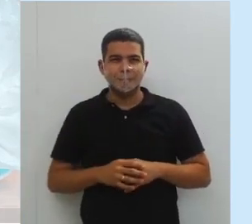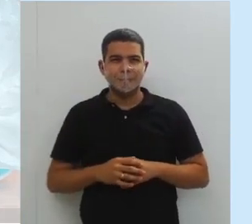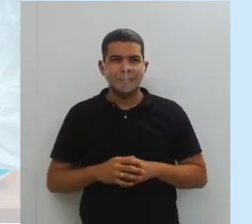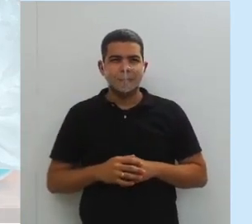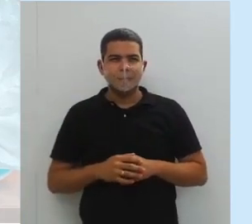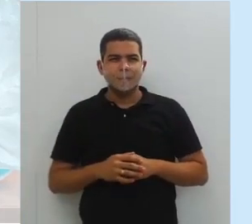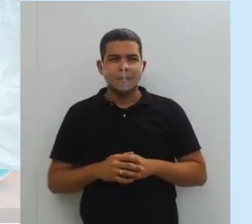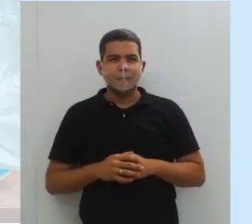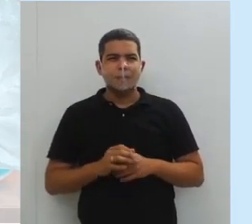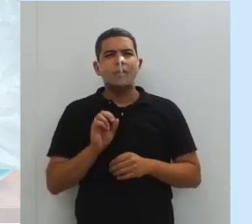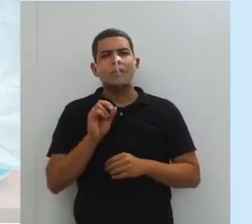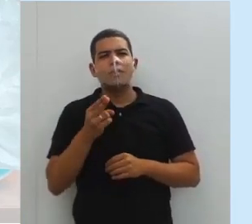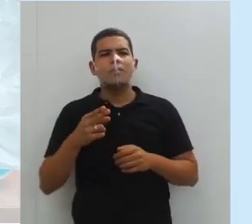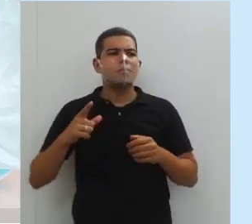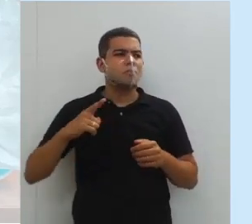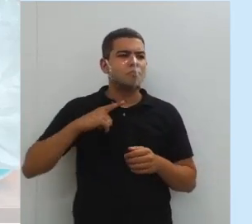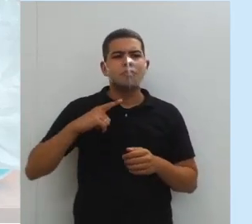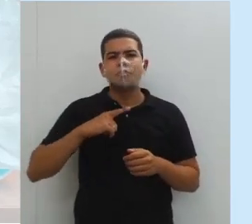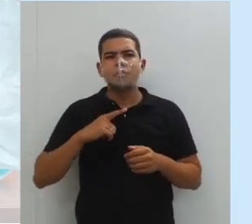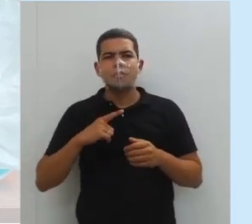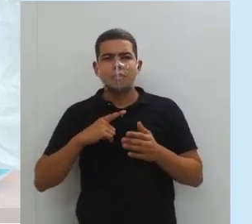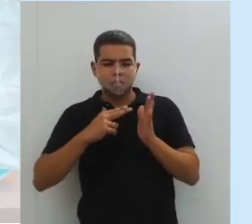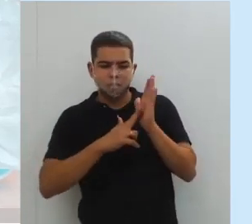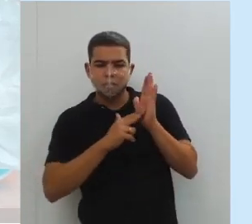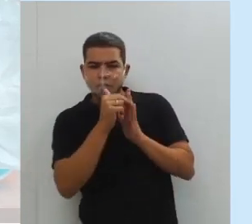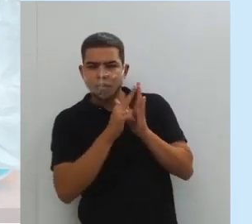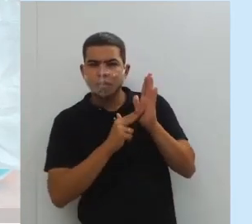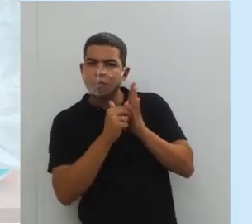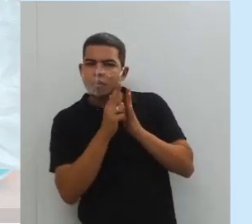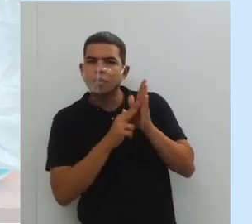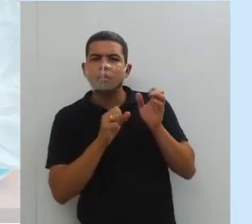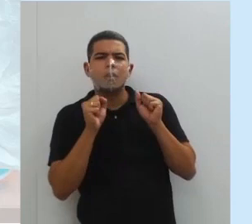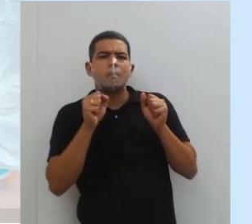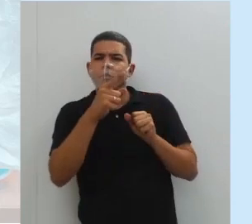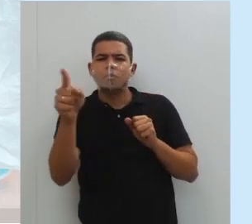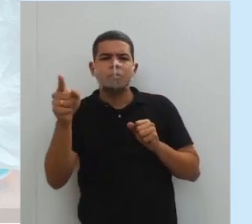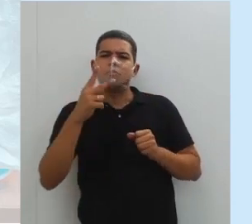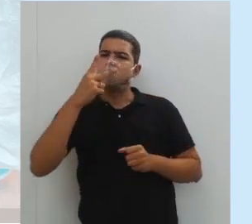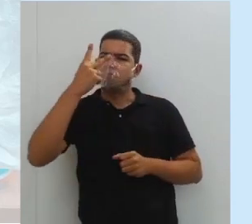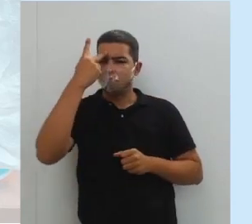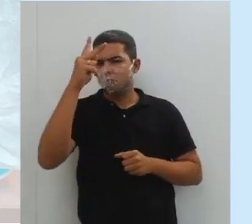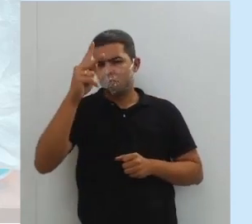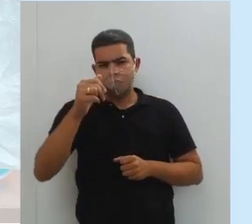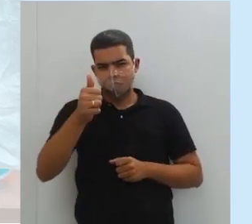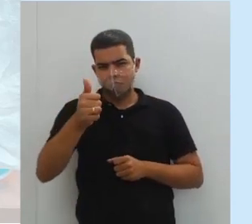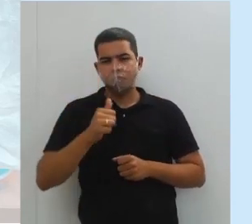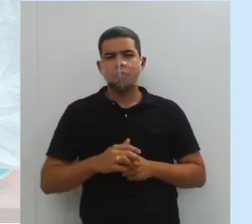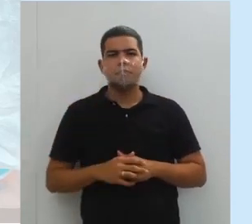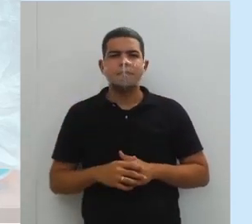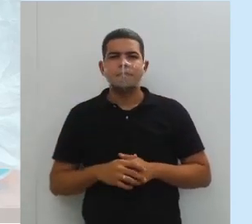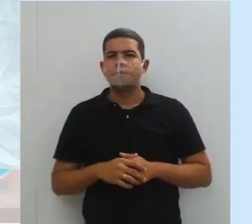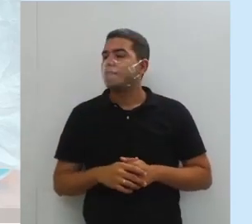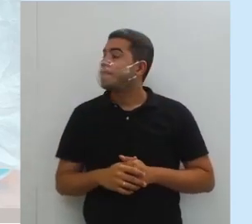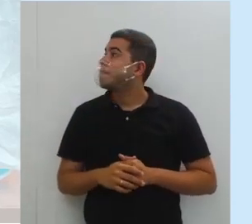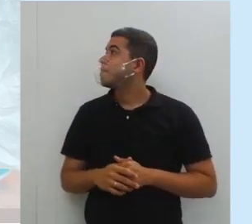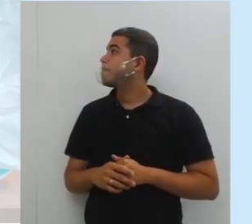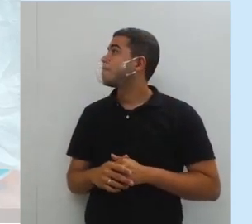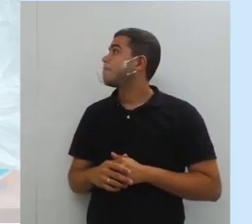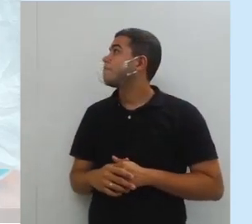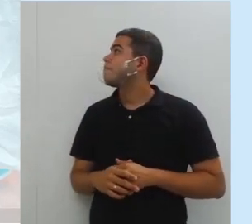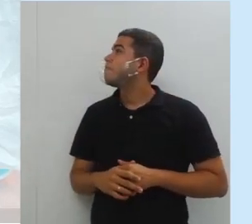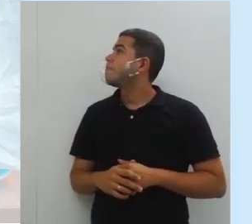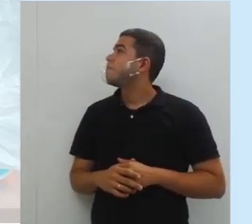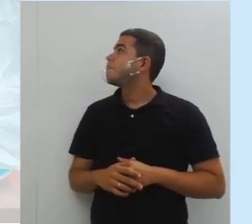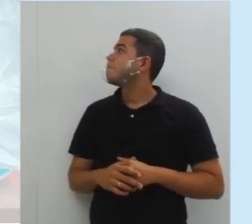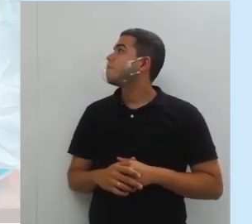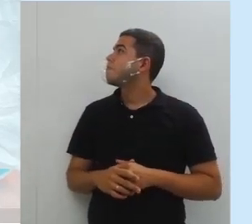no final, ou se tiverem também tinta, serve para enfeitar. Vocês enfeitam da forma que vocês acharem melhor, tá bom? Então, a